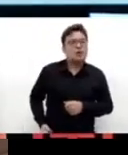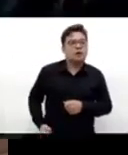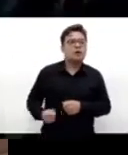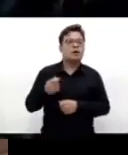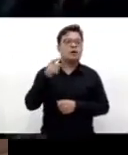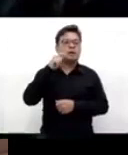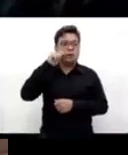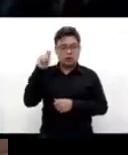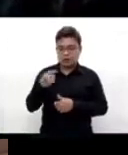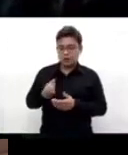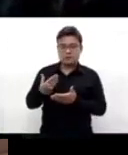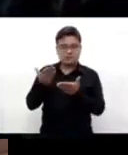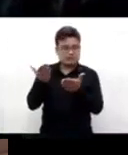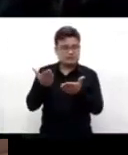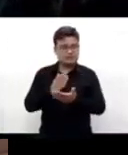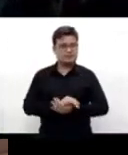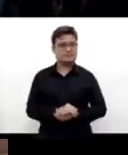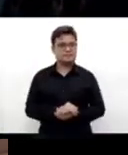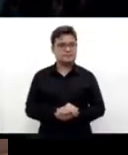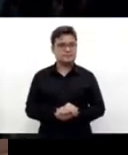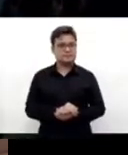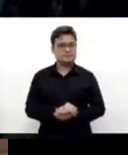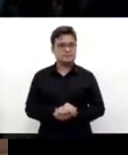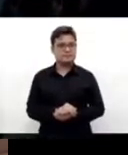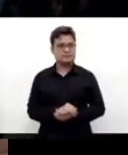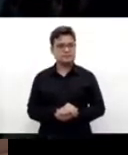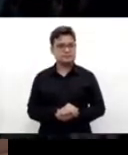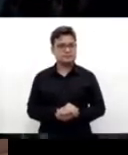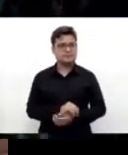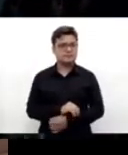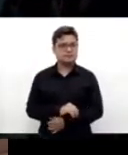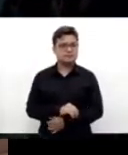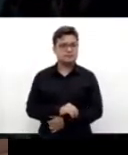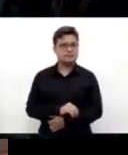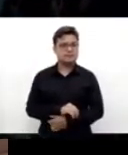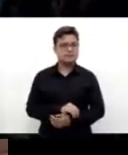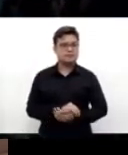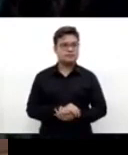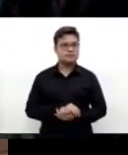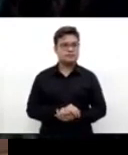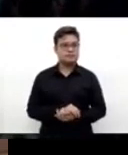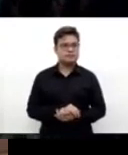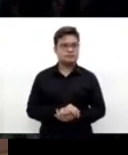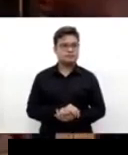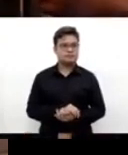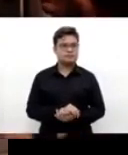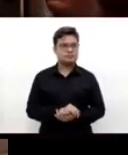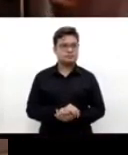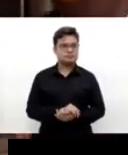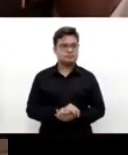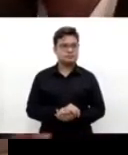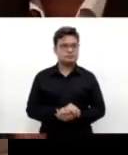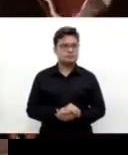prefeito falava, ele se levantou. Mas enquanto o prefeito falava, quando ele pediu a salva de palmas,